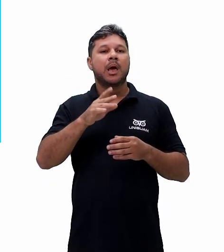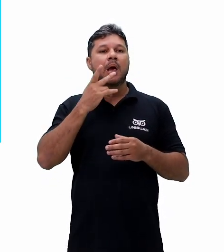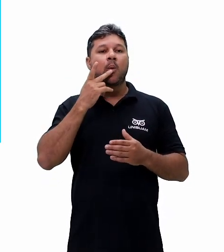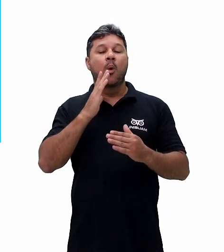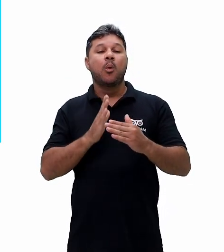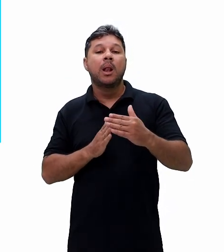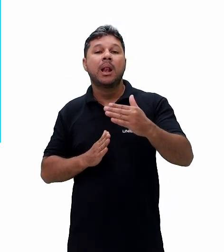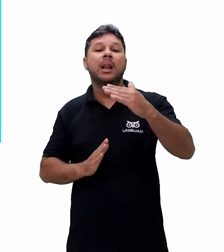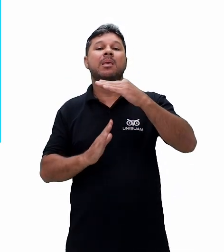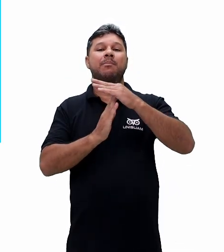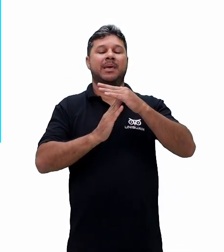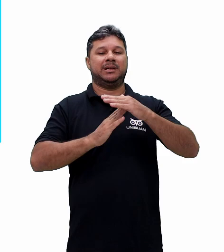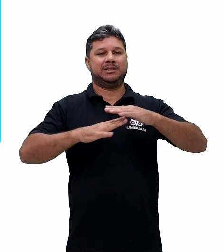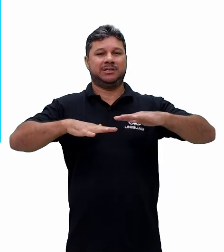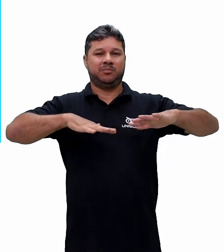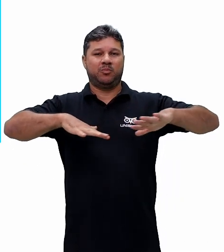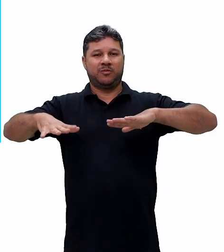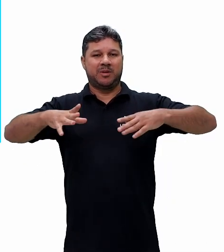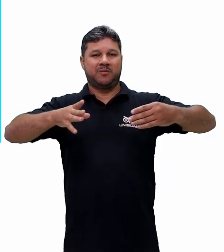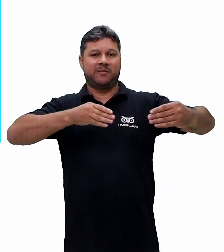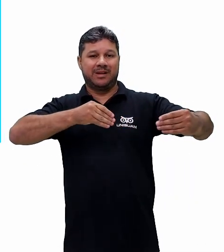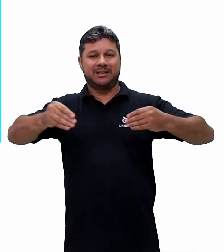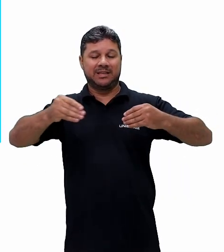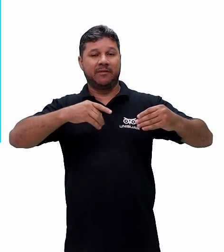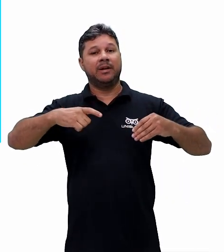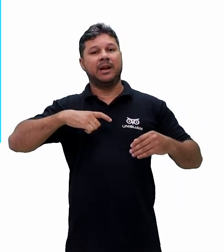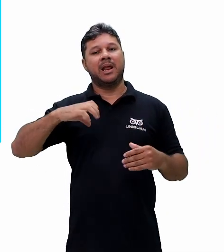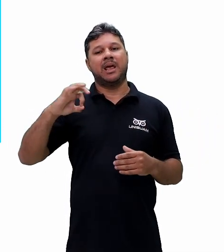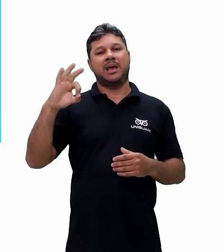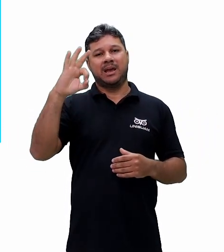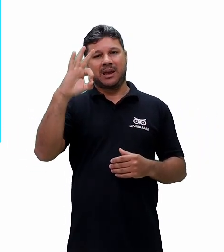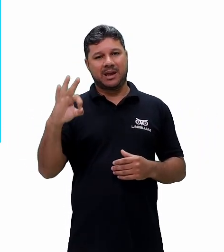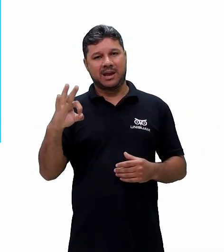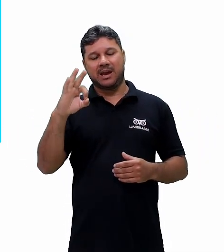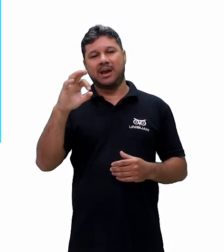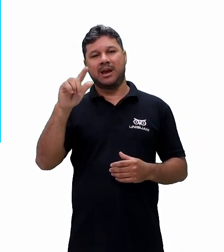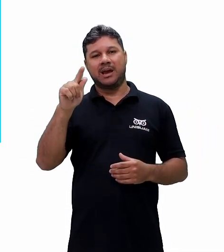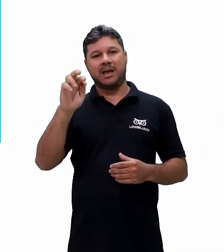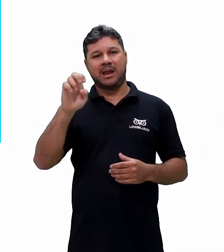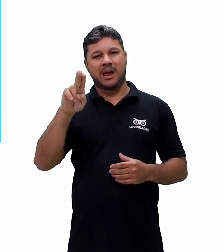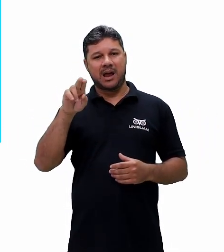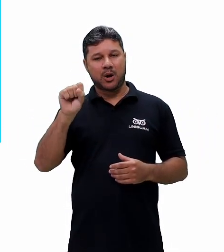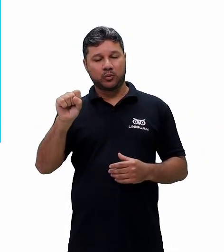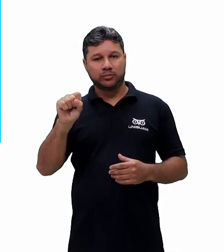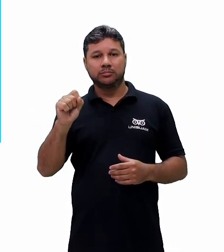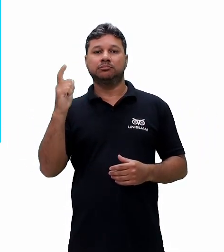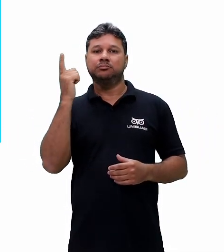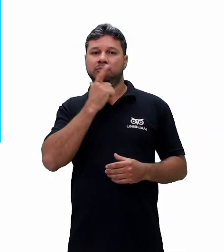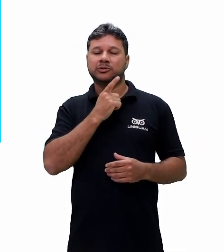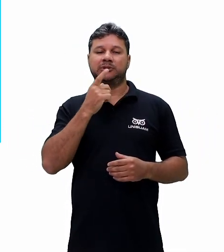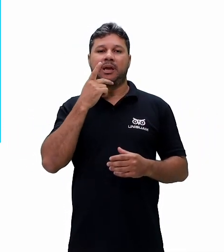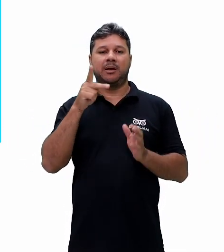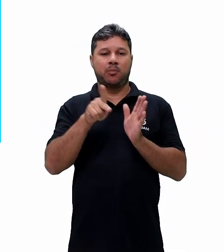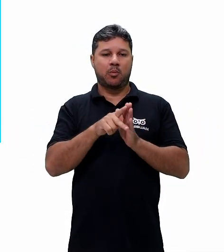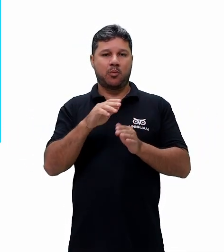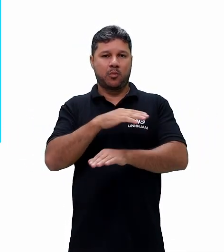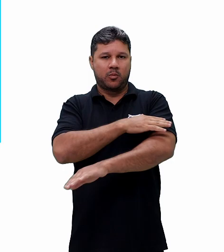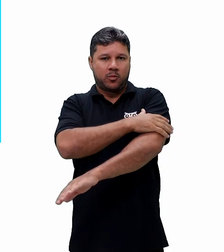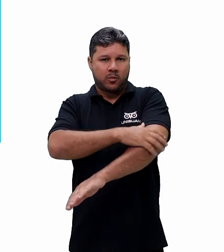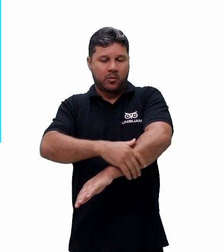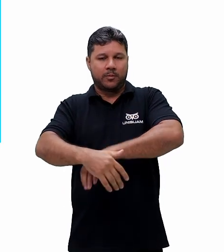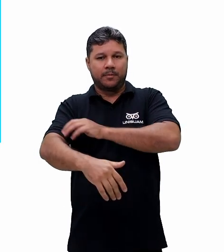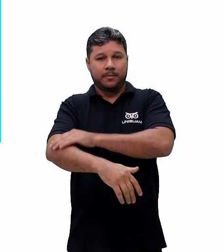de movimento alcançada em graus por uma determinada articulação. Além